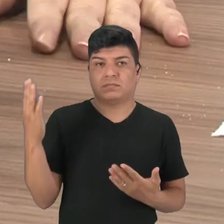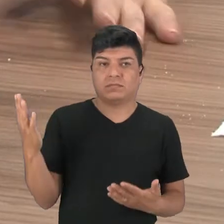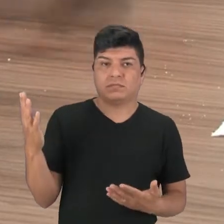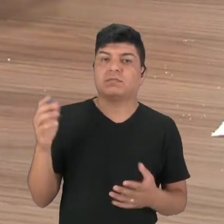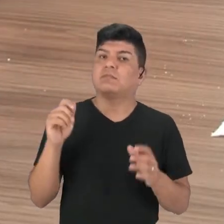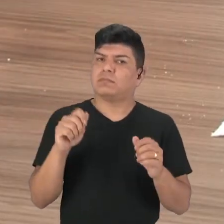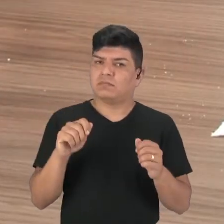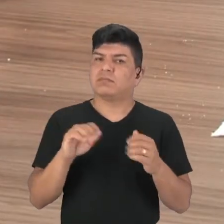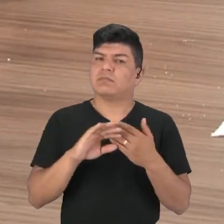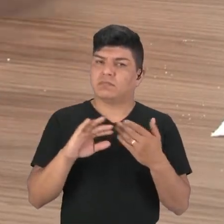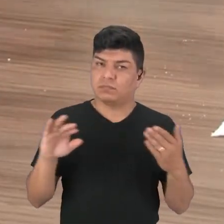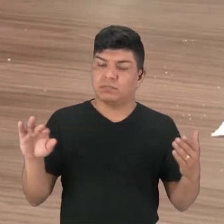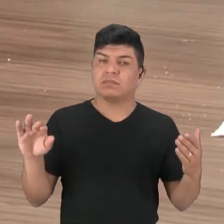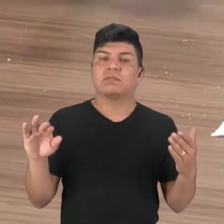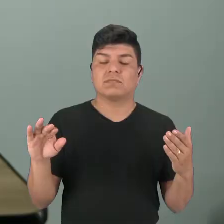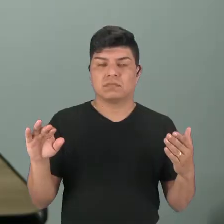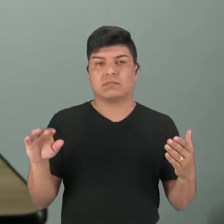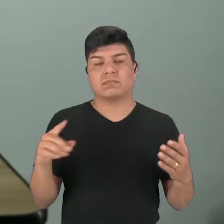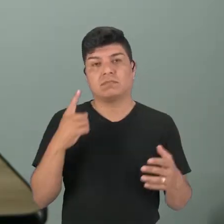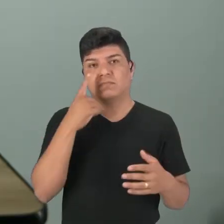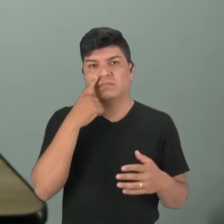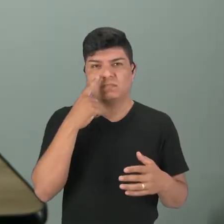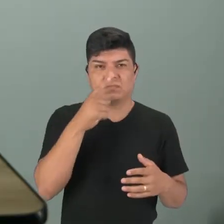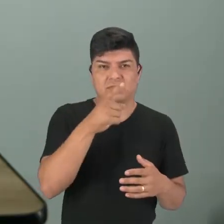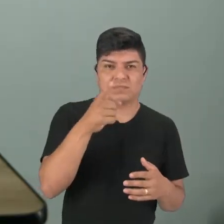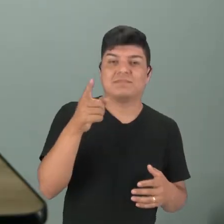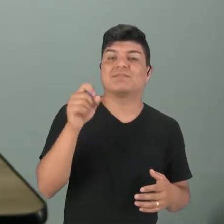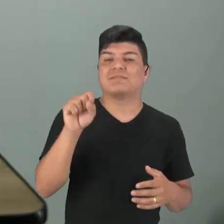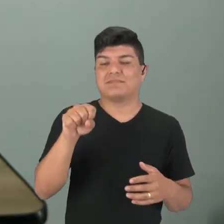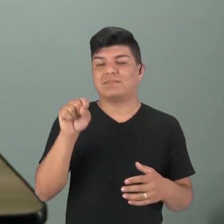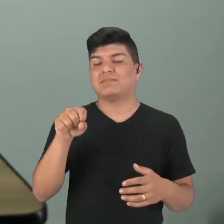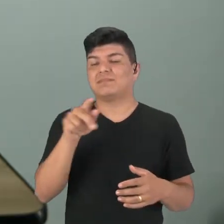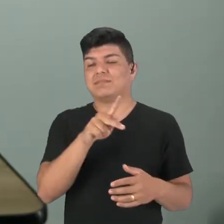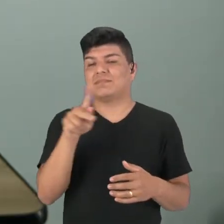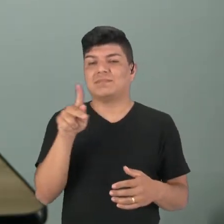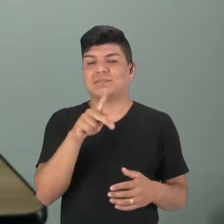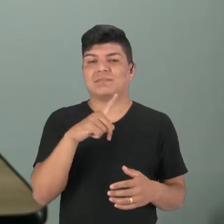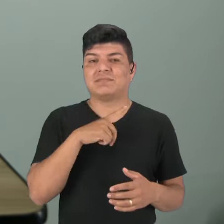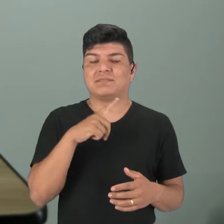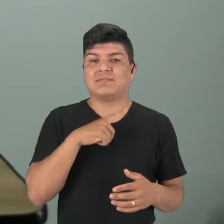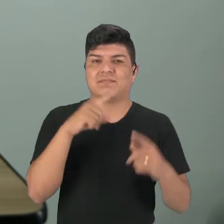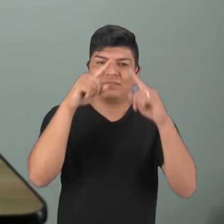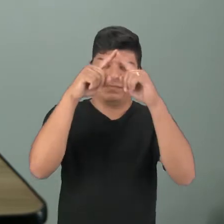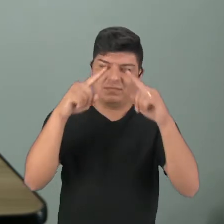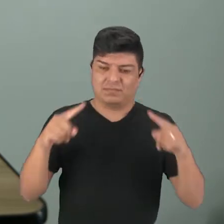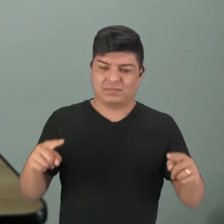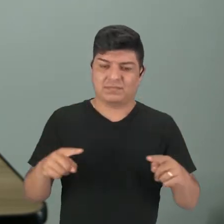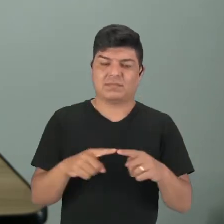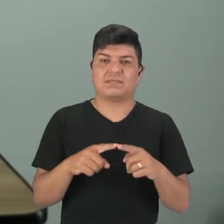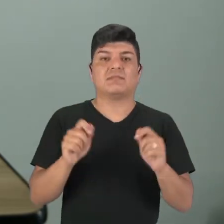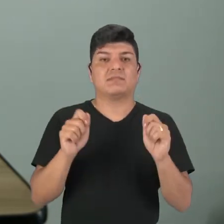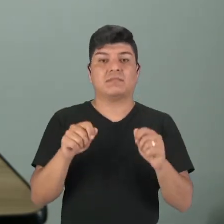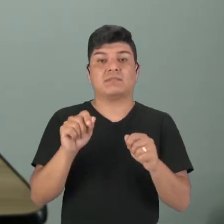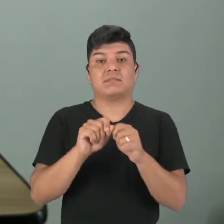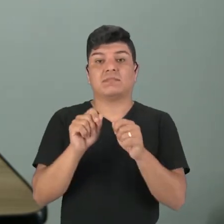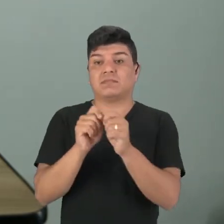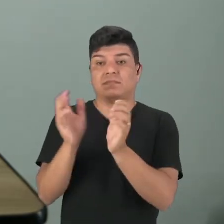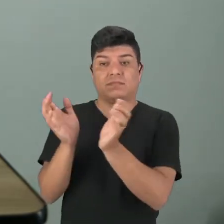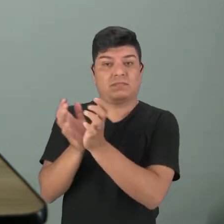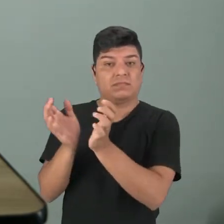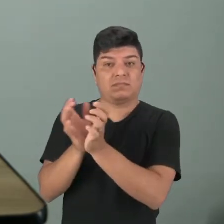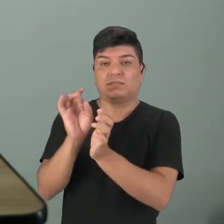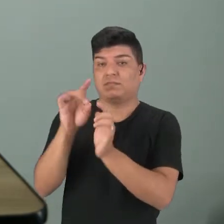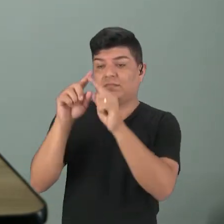Ainda dá para separar? Estou ouvindo alguém falar que sim. Professora, nós temos aí pirâmides, dá para a gente separar. Vamos fazer um grupo das